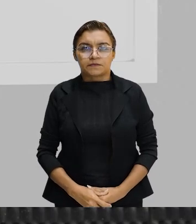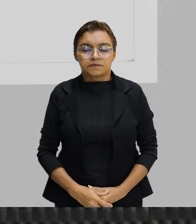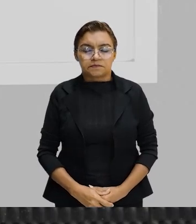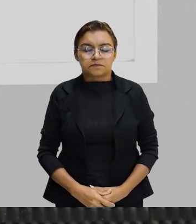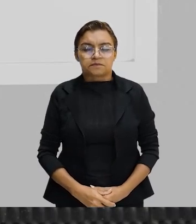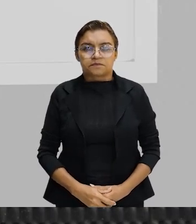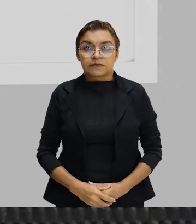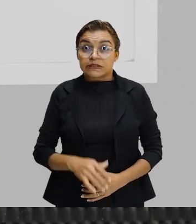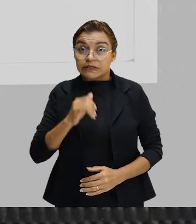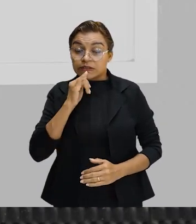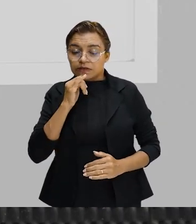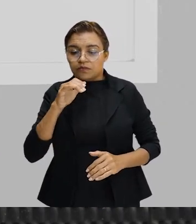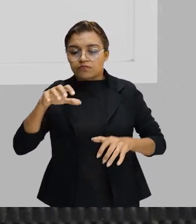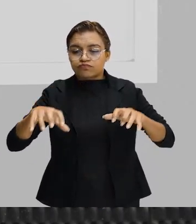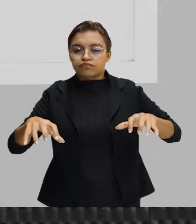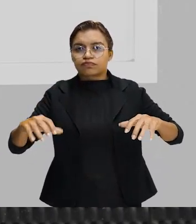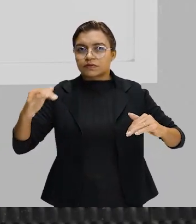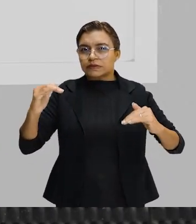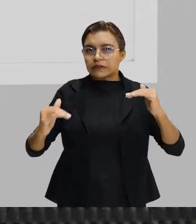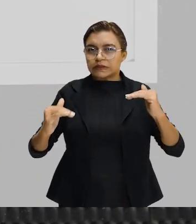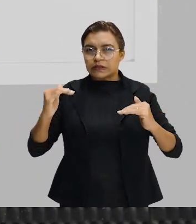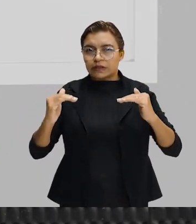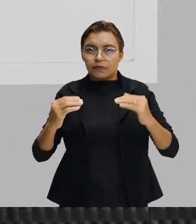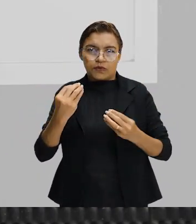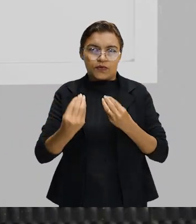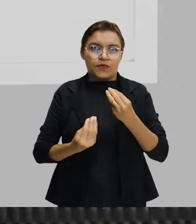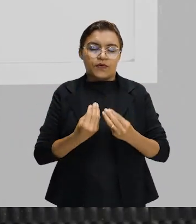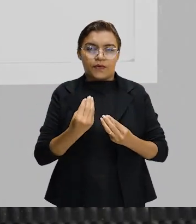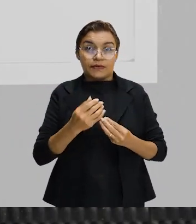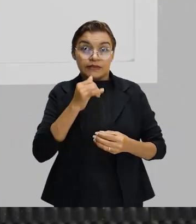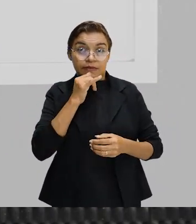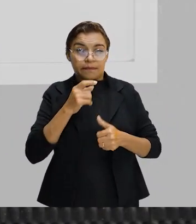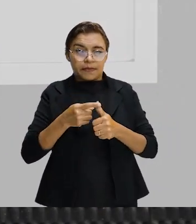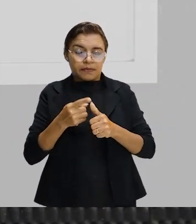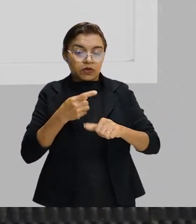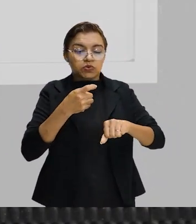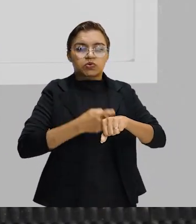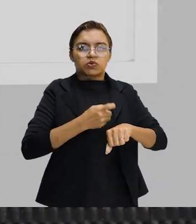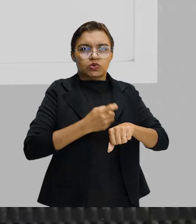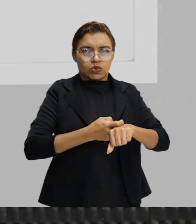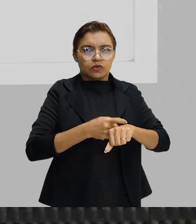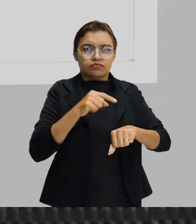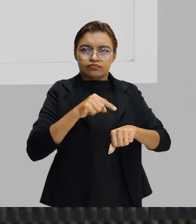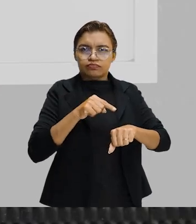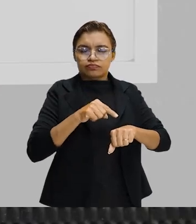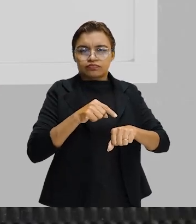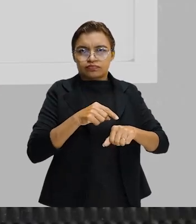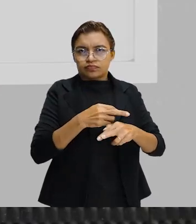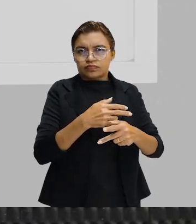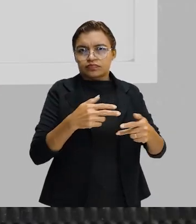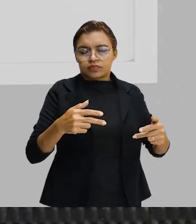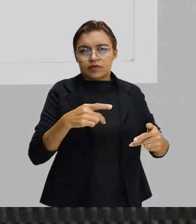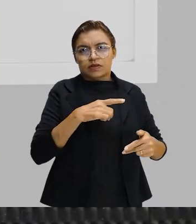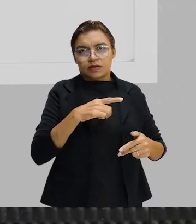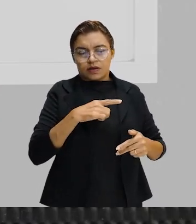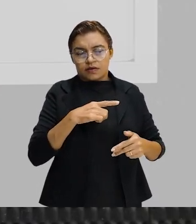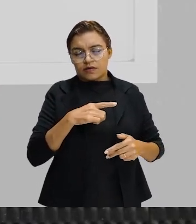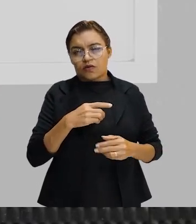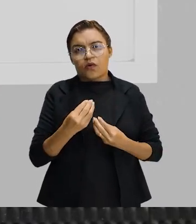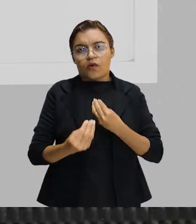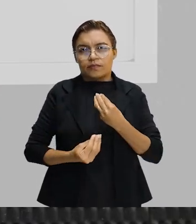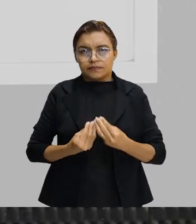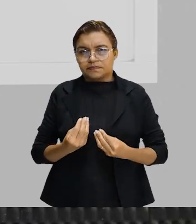A condição de equilíbrio para eles. Vamos falar dos sólidos. No caso dos sólidos, nós vamos ter a condição de